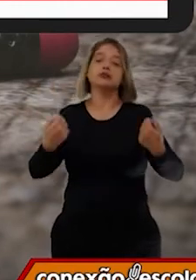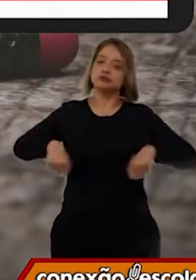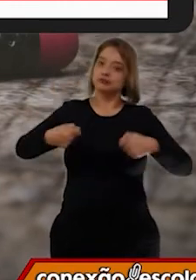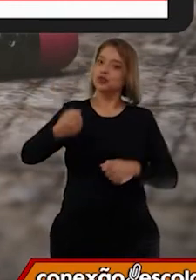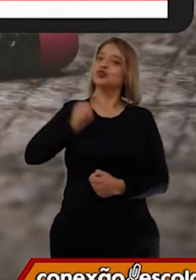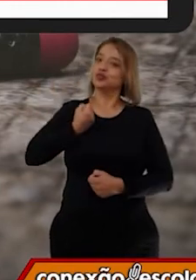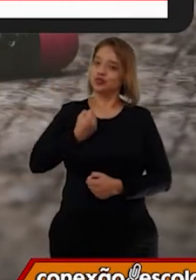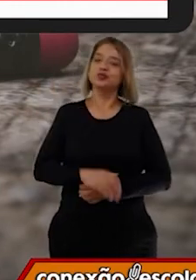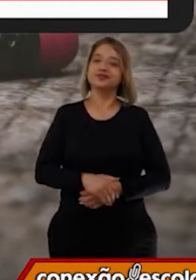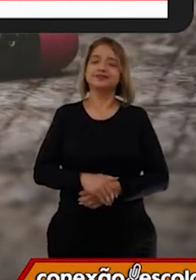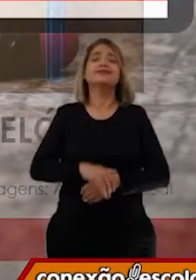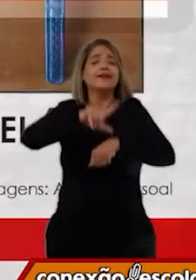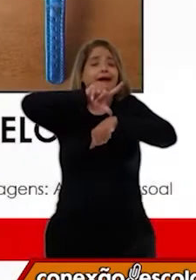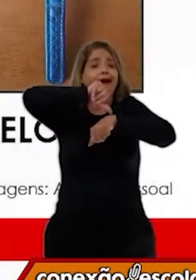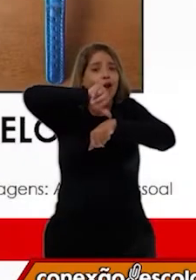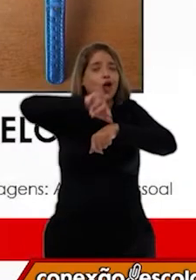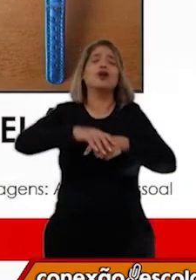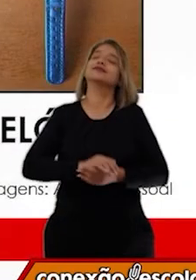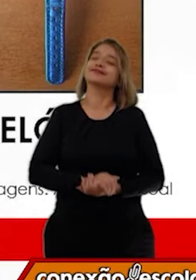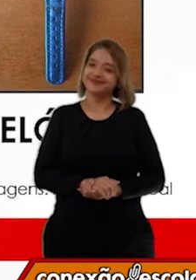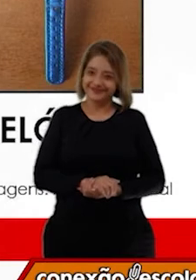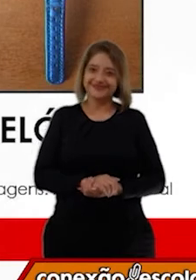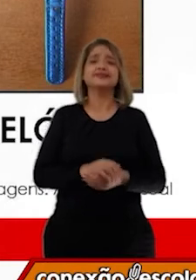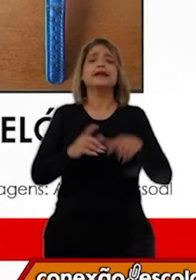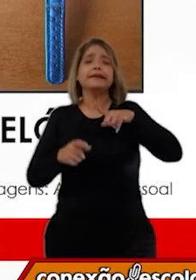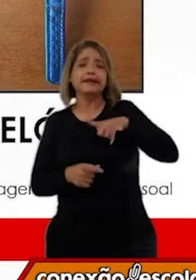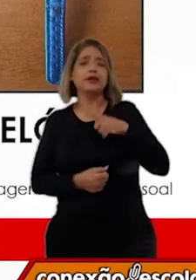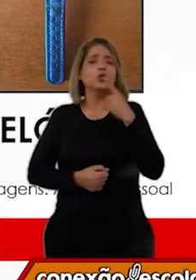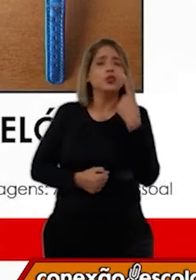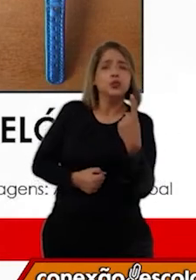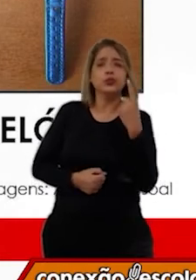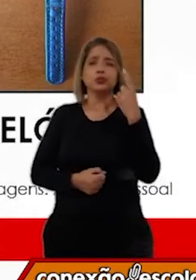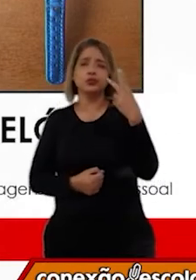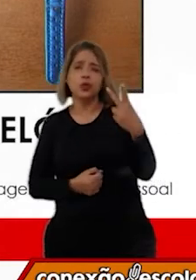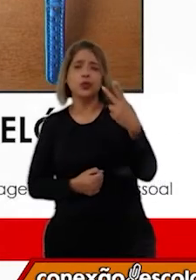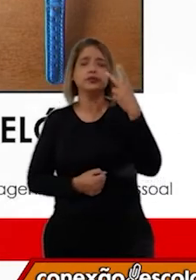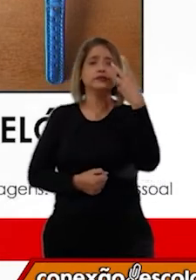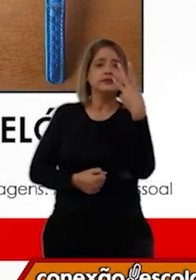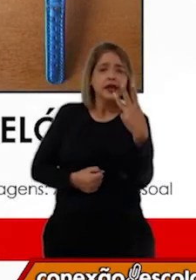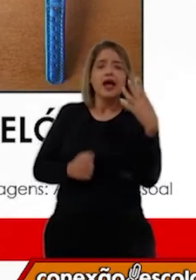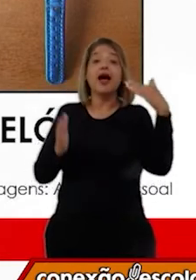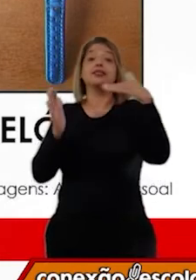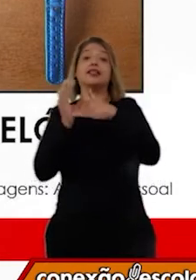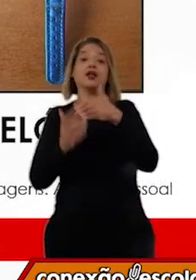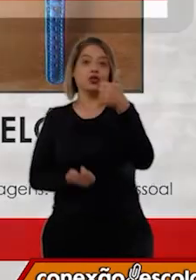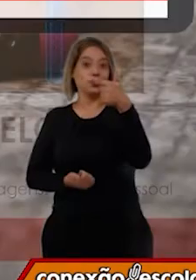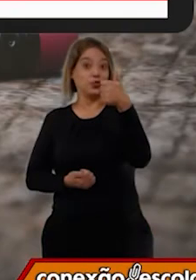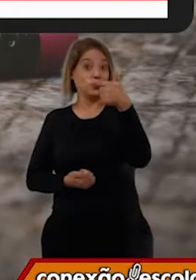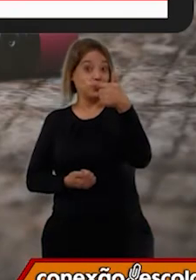O relógio também. No relógio, nós temos 1, 2, 3, até